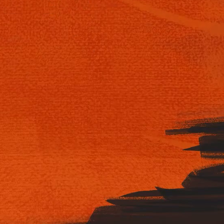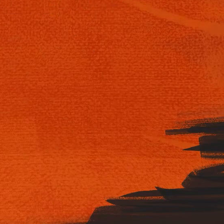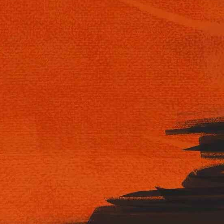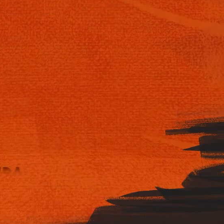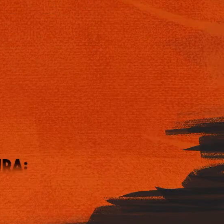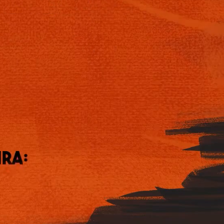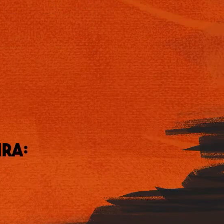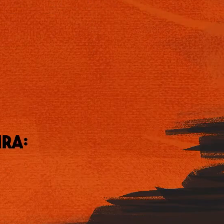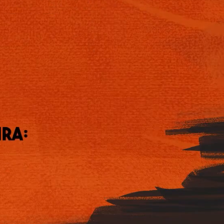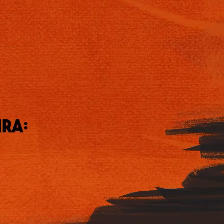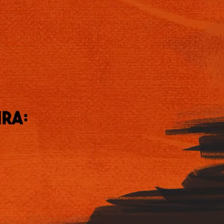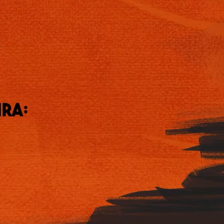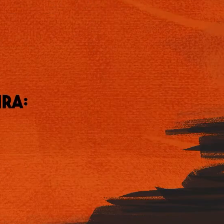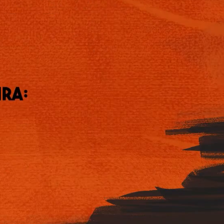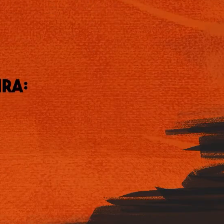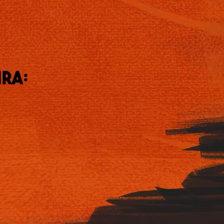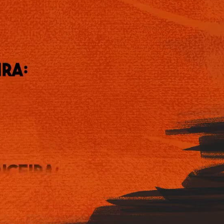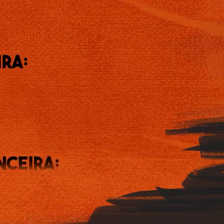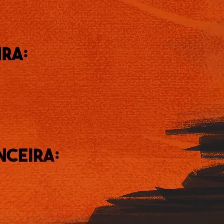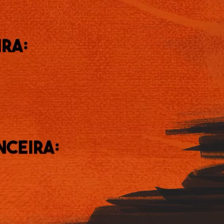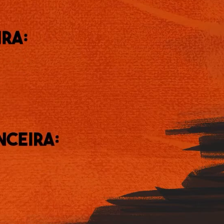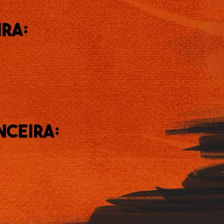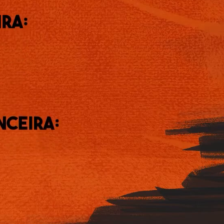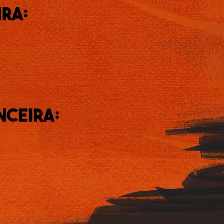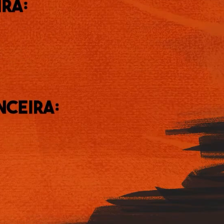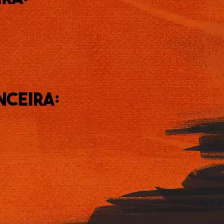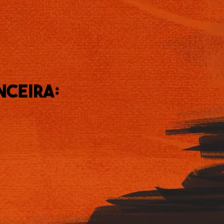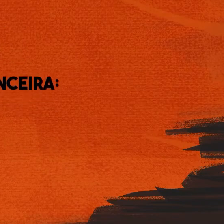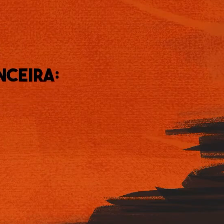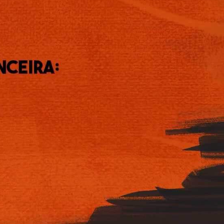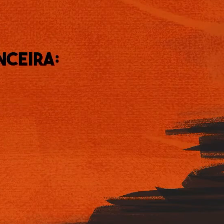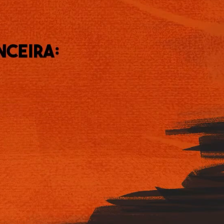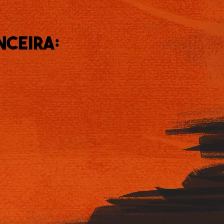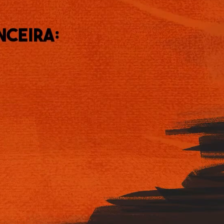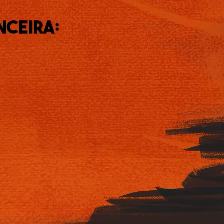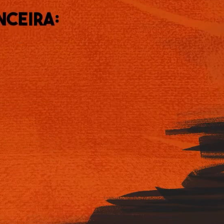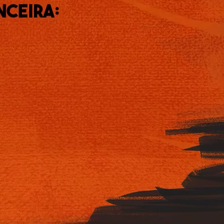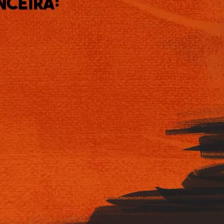Créditos do Instituto Arte na Escola. Acessibilidade, BRDN.